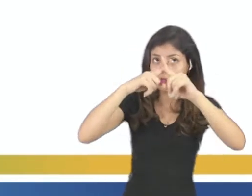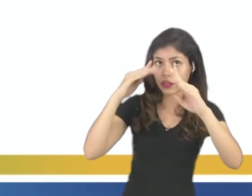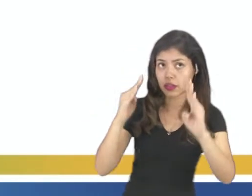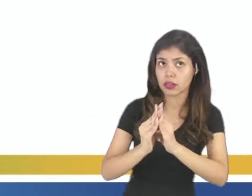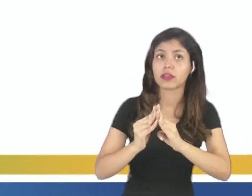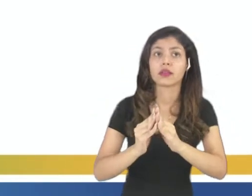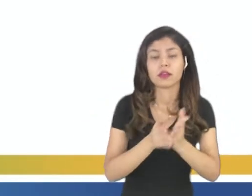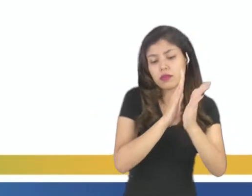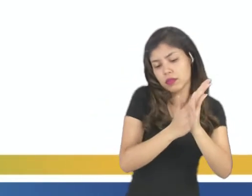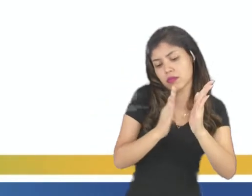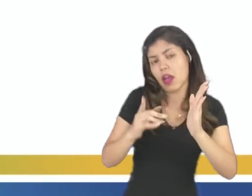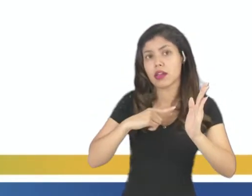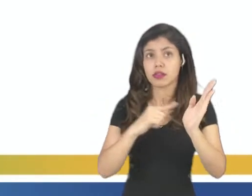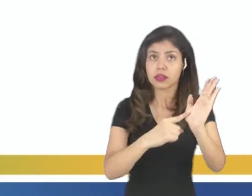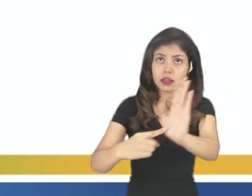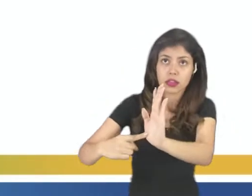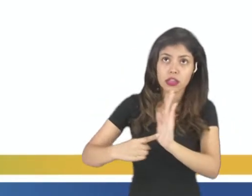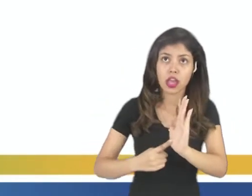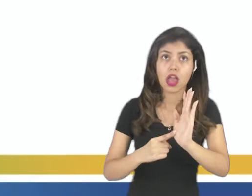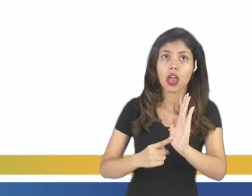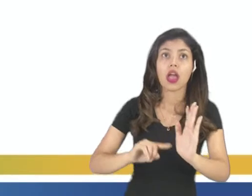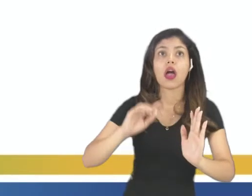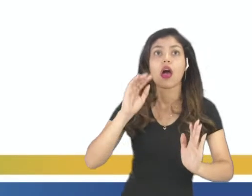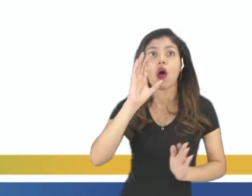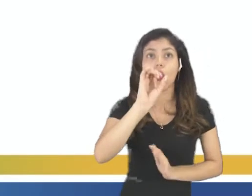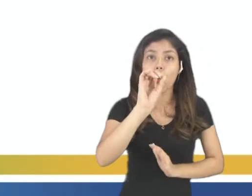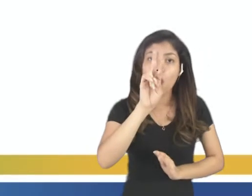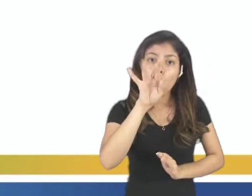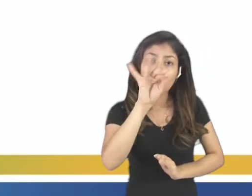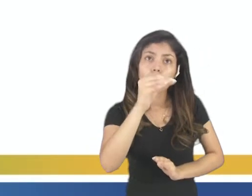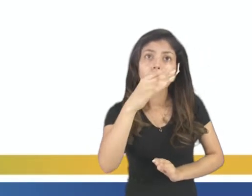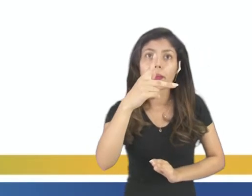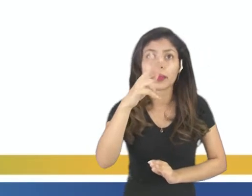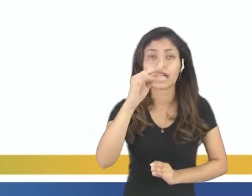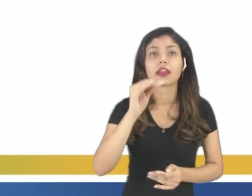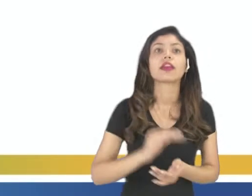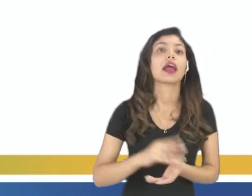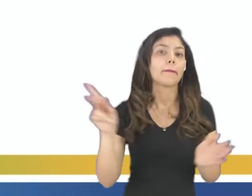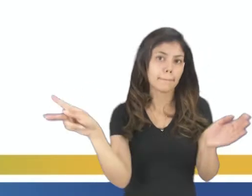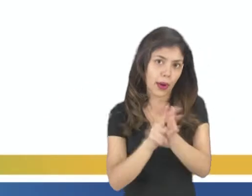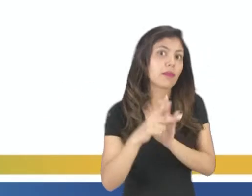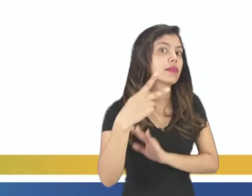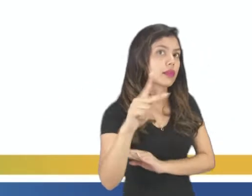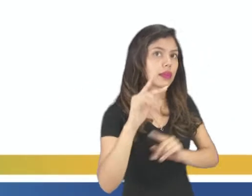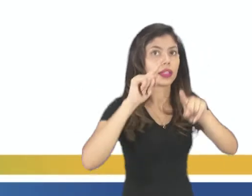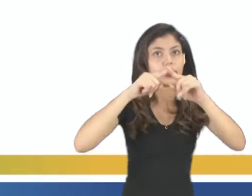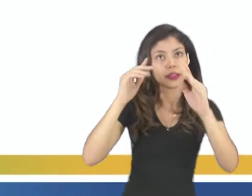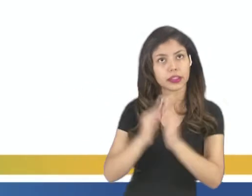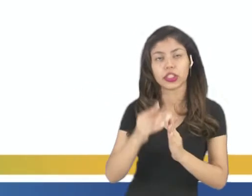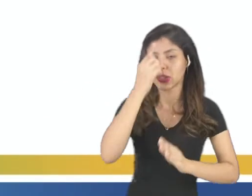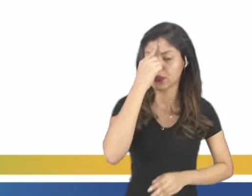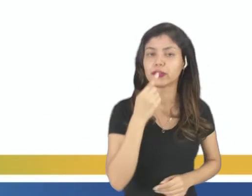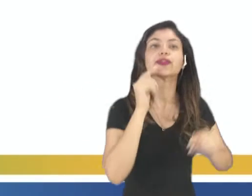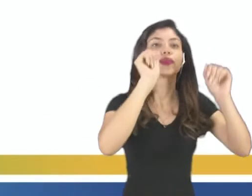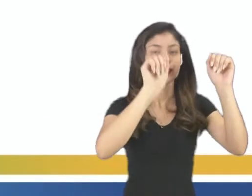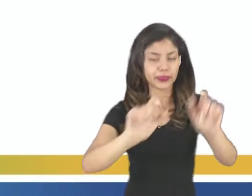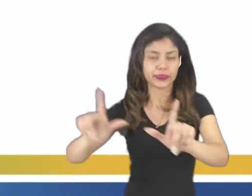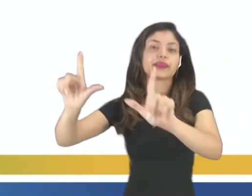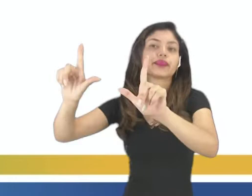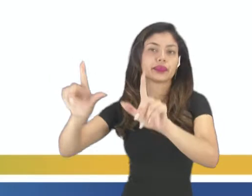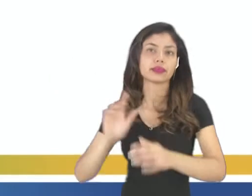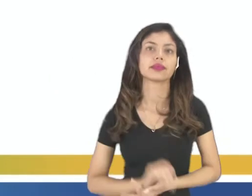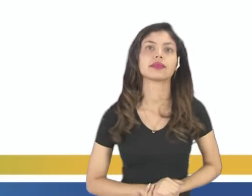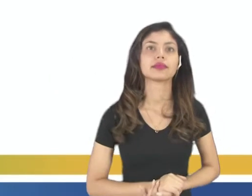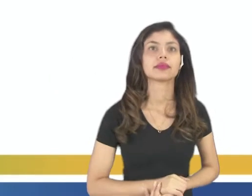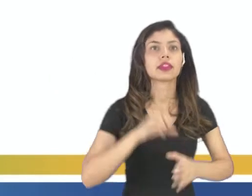São Francisco de Assis, em Ouro Preto, que é obra do Aleijadinho, tá? Essa igreja aí, ó. Observem aí na